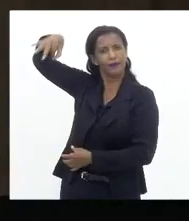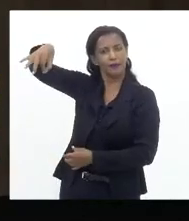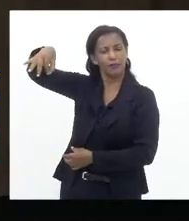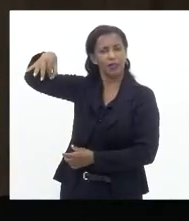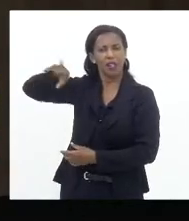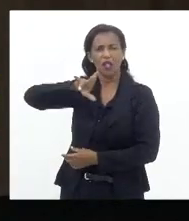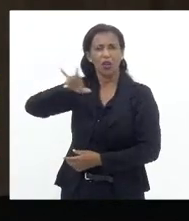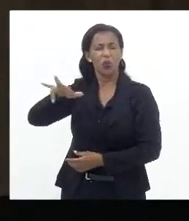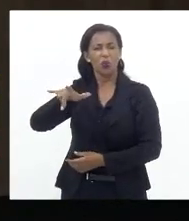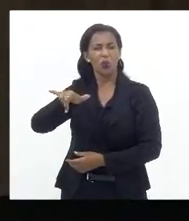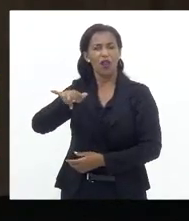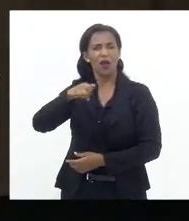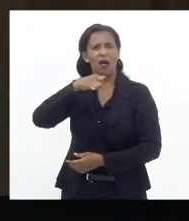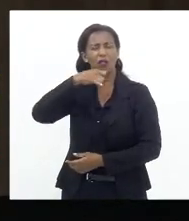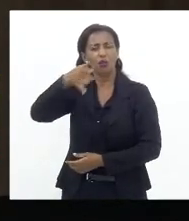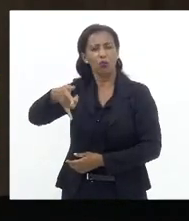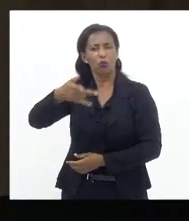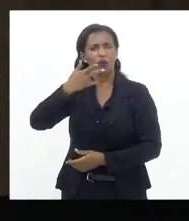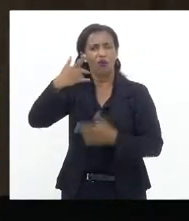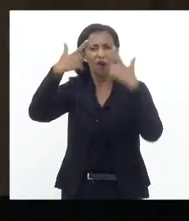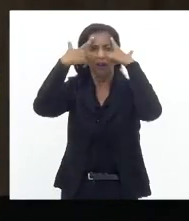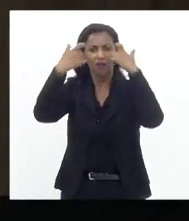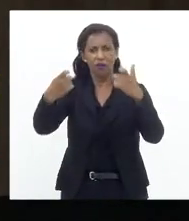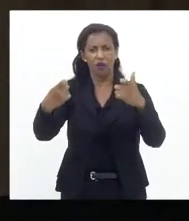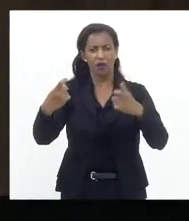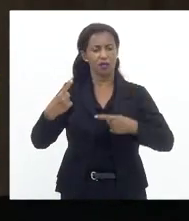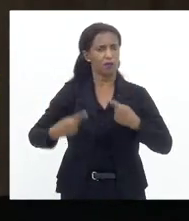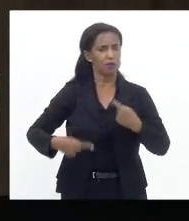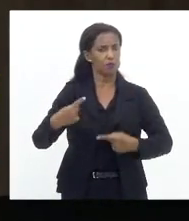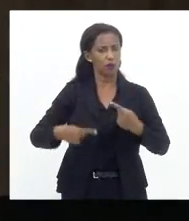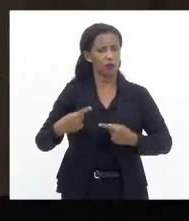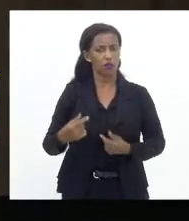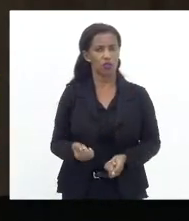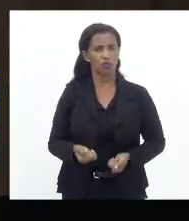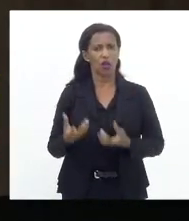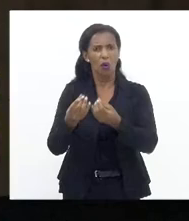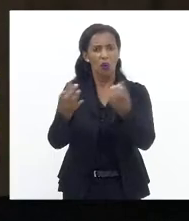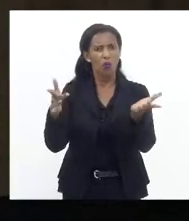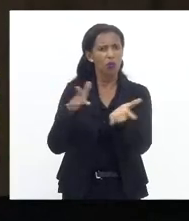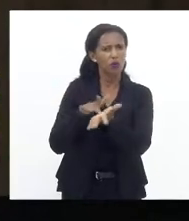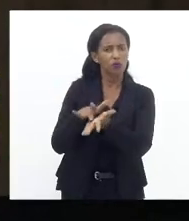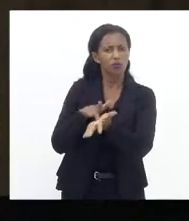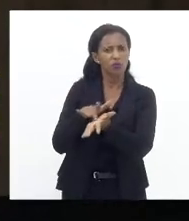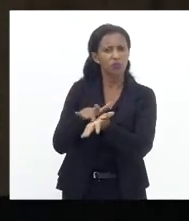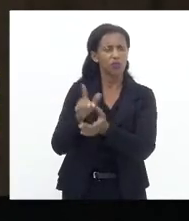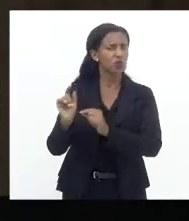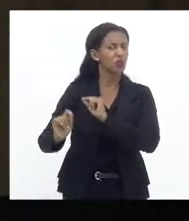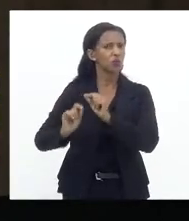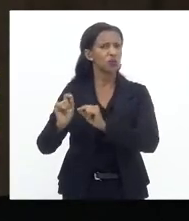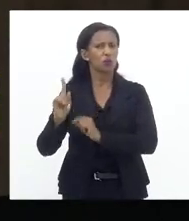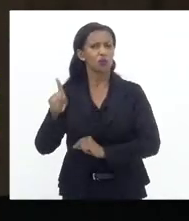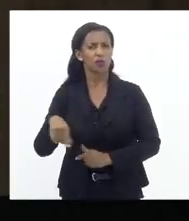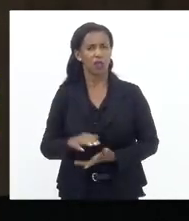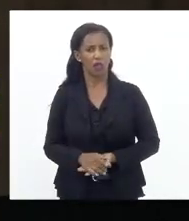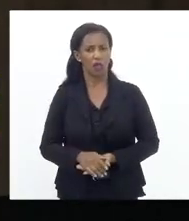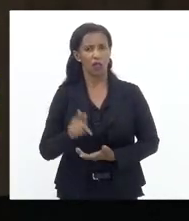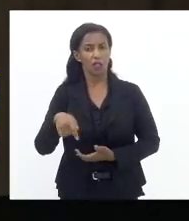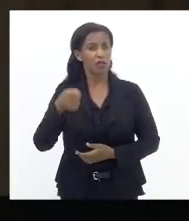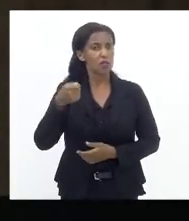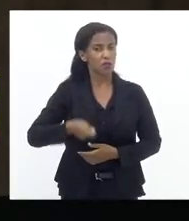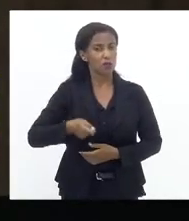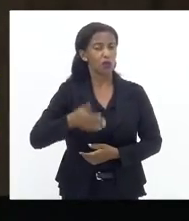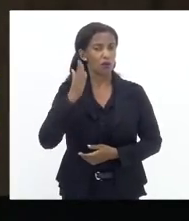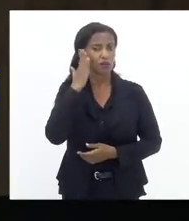presidenta que quando falamos de violência política que muitos fingem não saber o que é mais tribunal